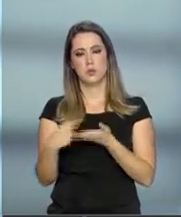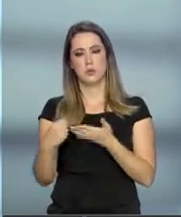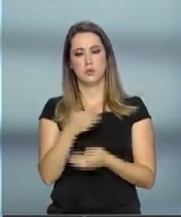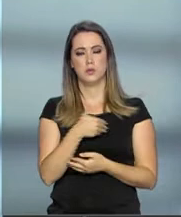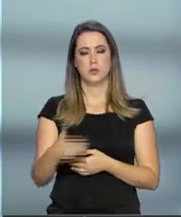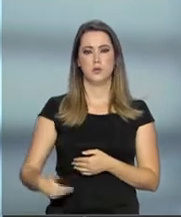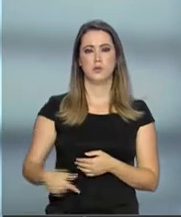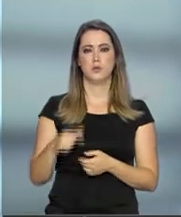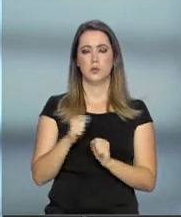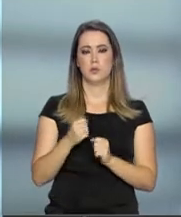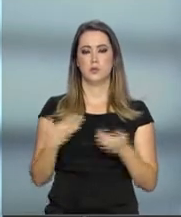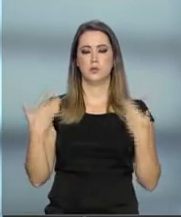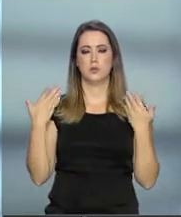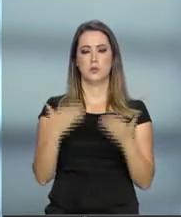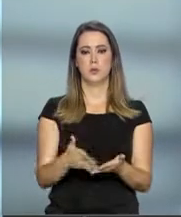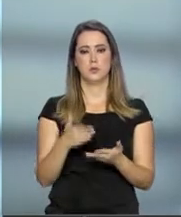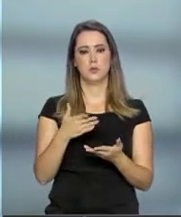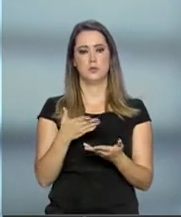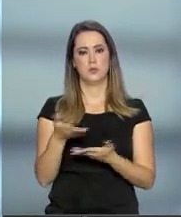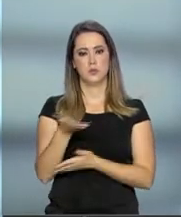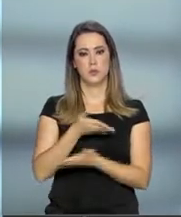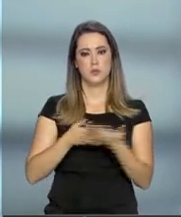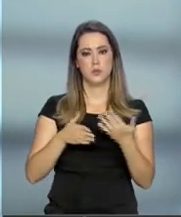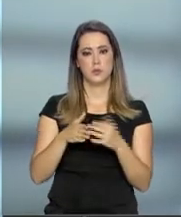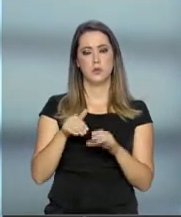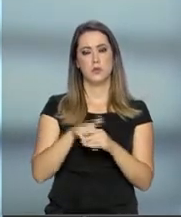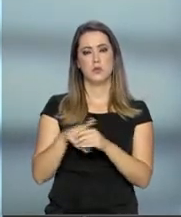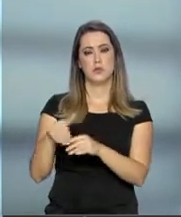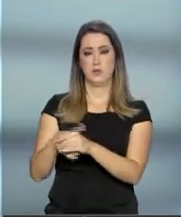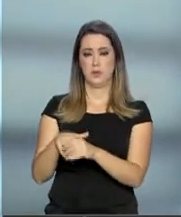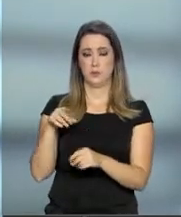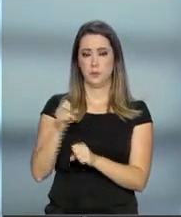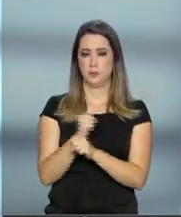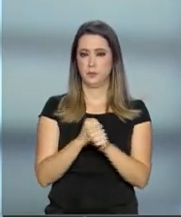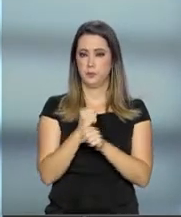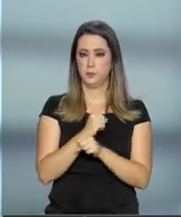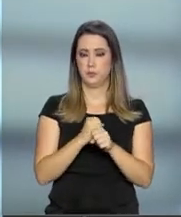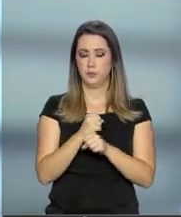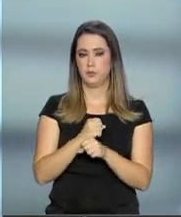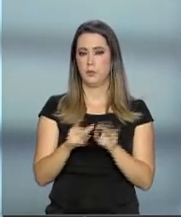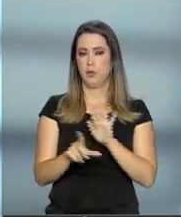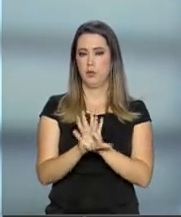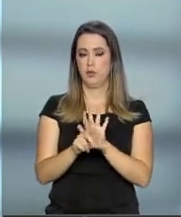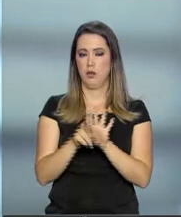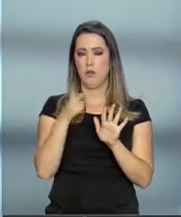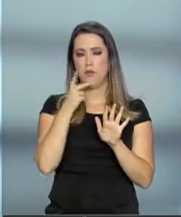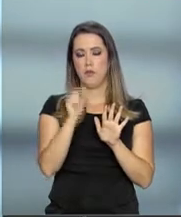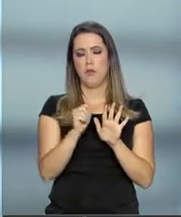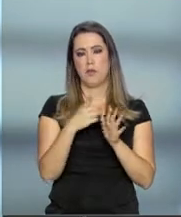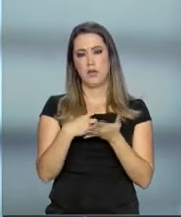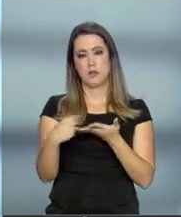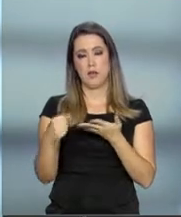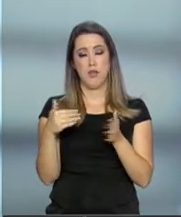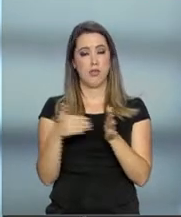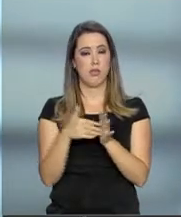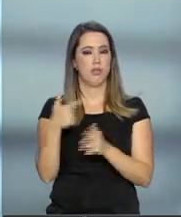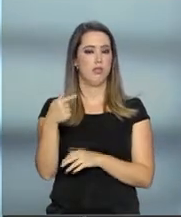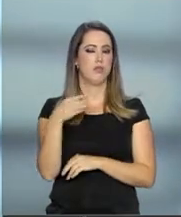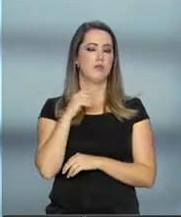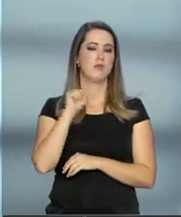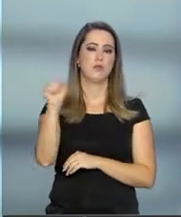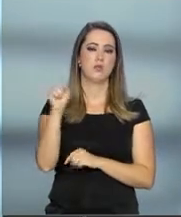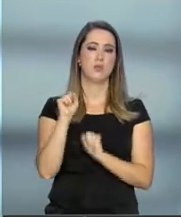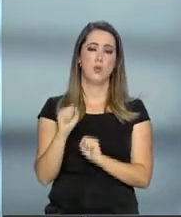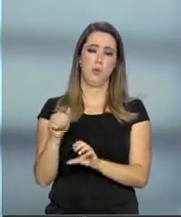governo para poderem participar concorrer nas eleições deste ano segundo a lei o prazo para deixar os cargos termina no dia 7